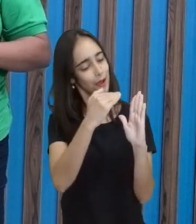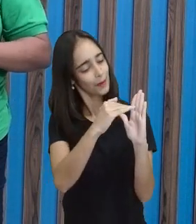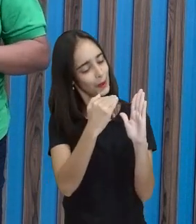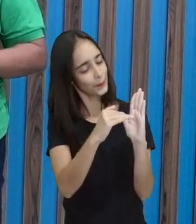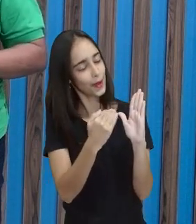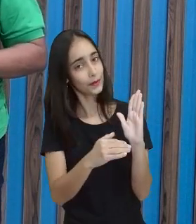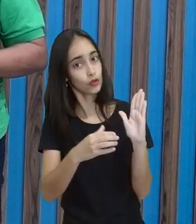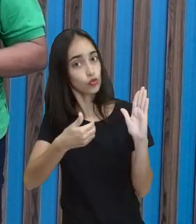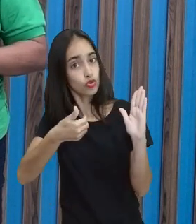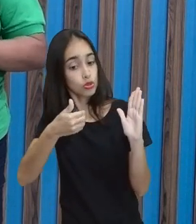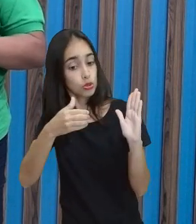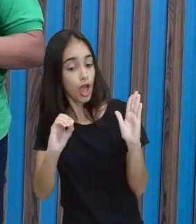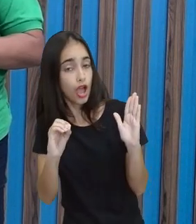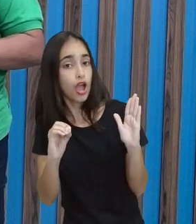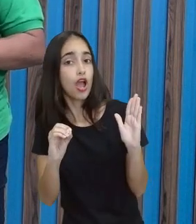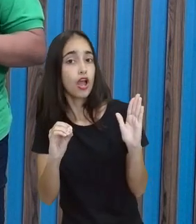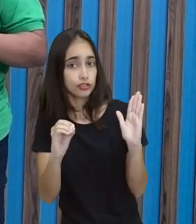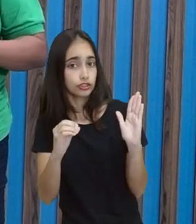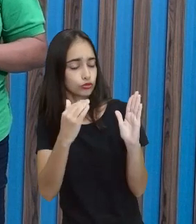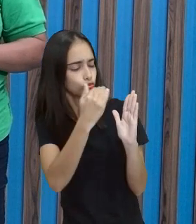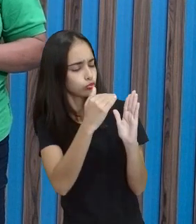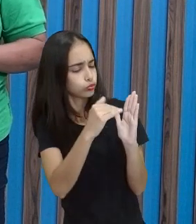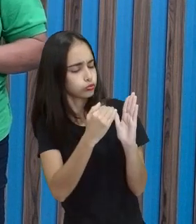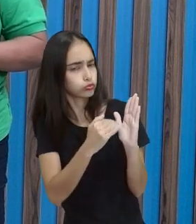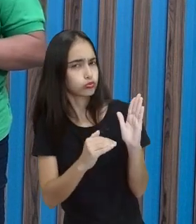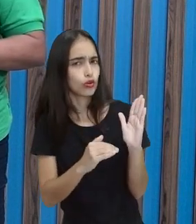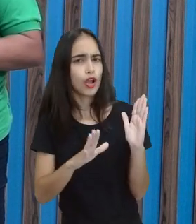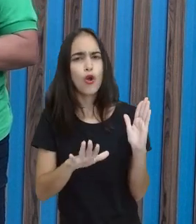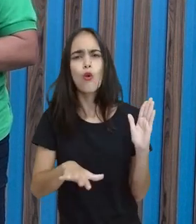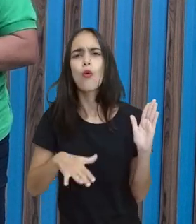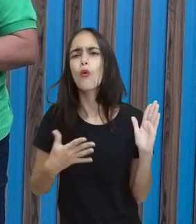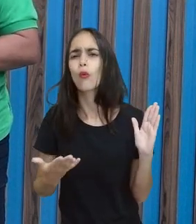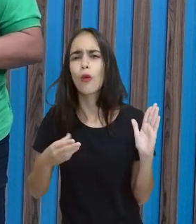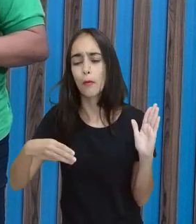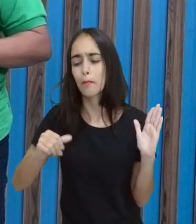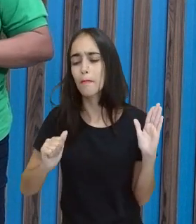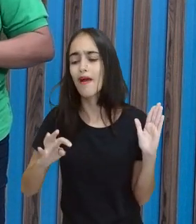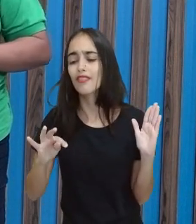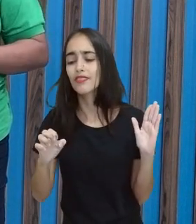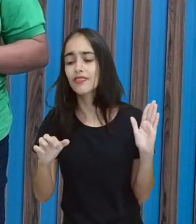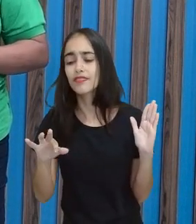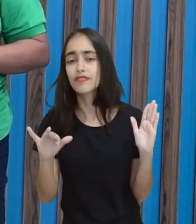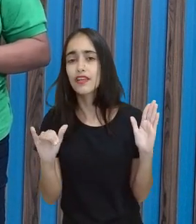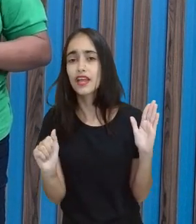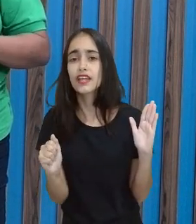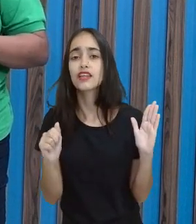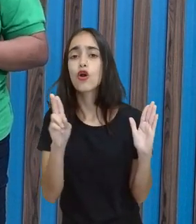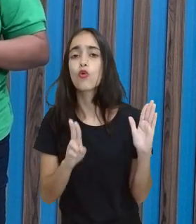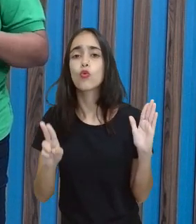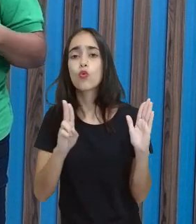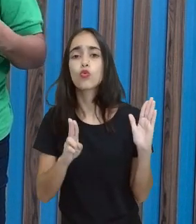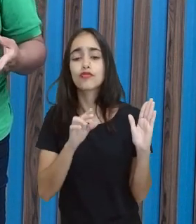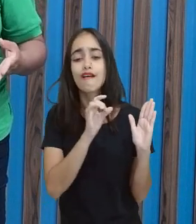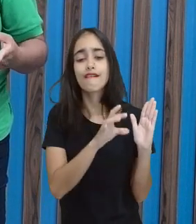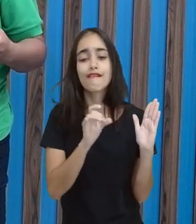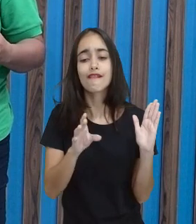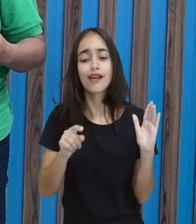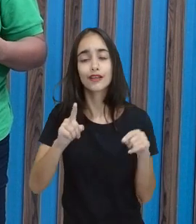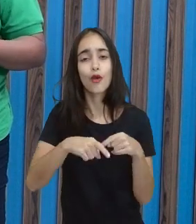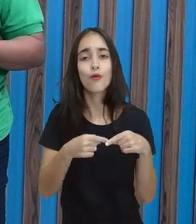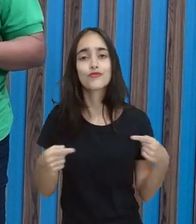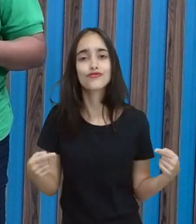10 materiais e identifique de qual matéria-prima é feita. Professora Mauricéia, onde é que eu vou olhar esses